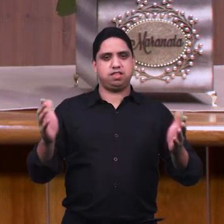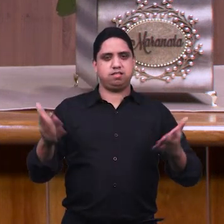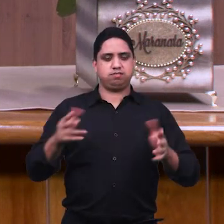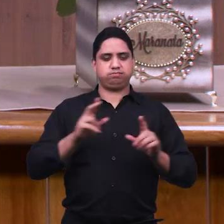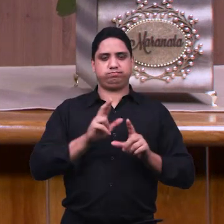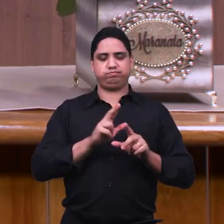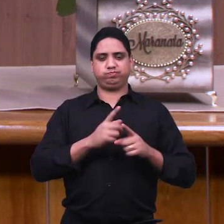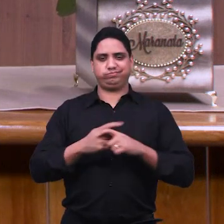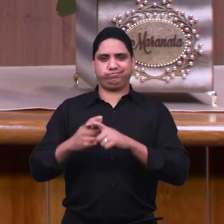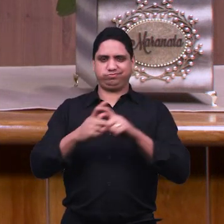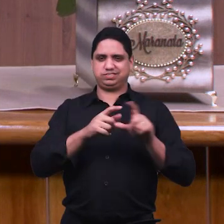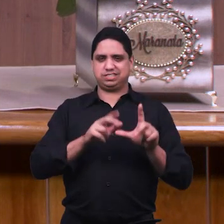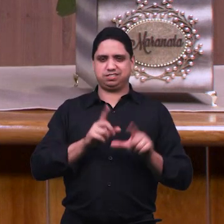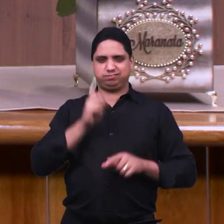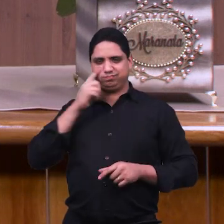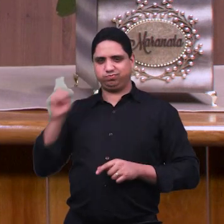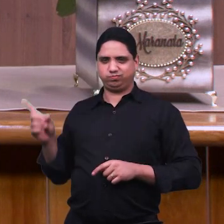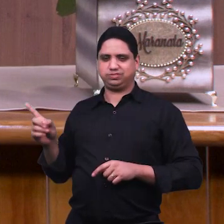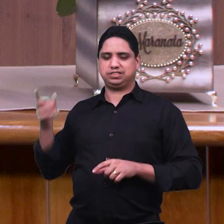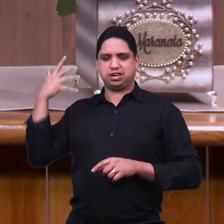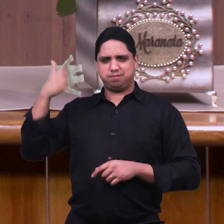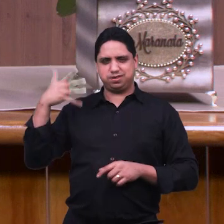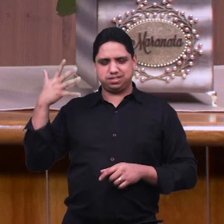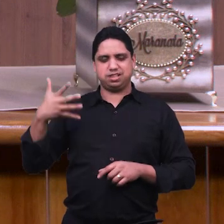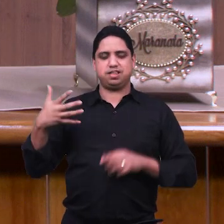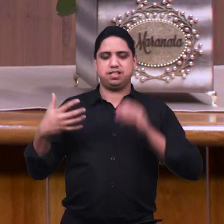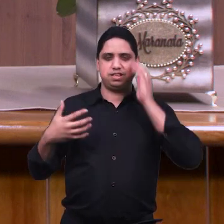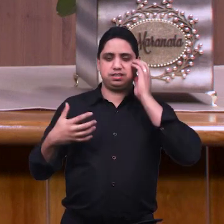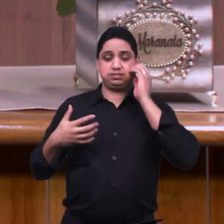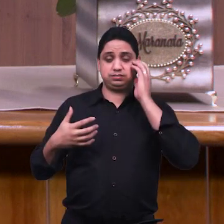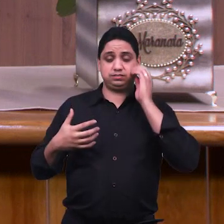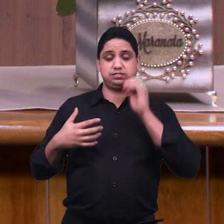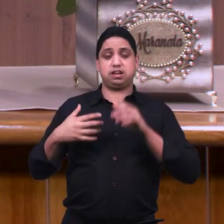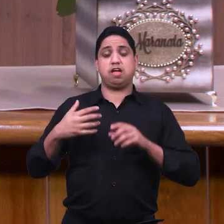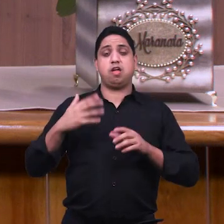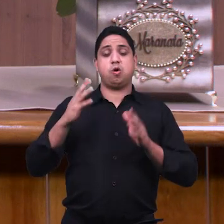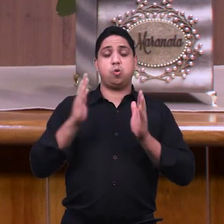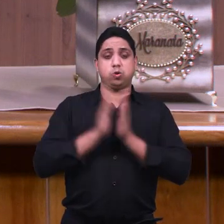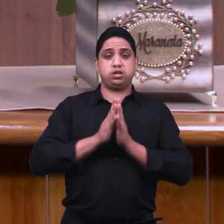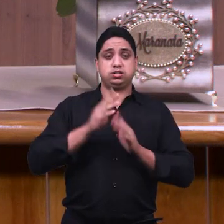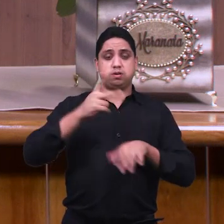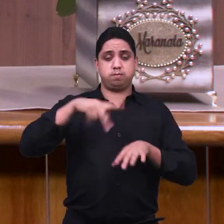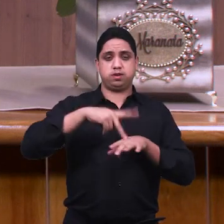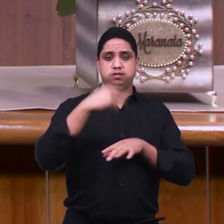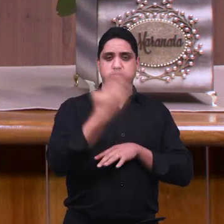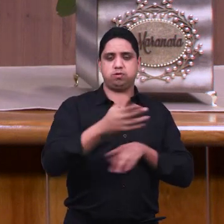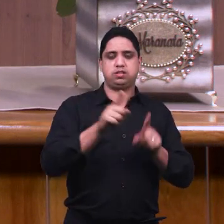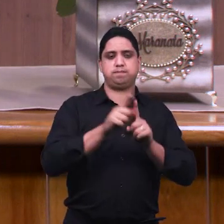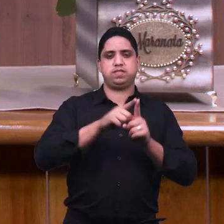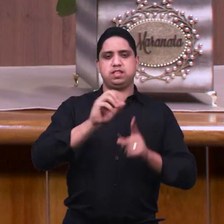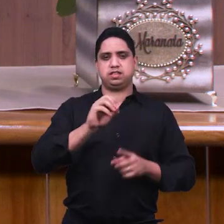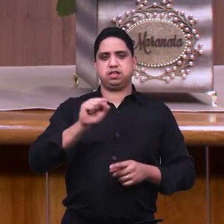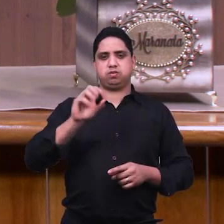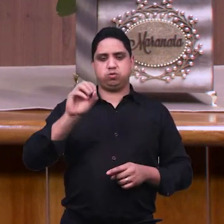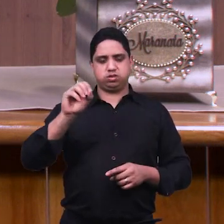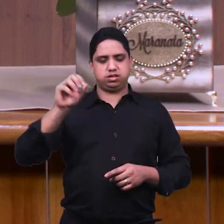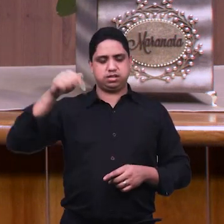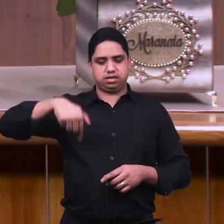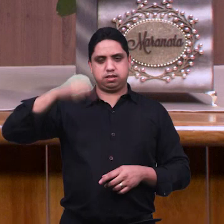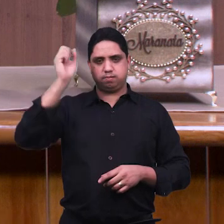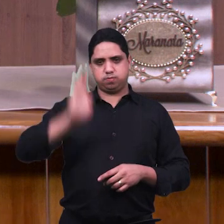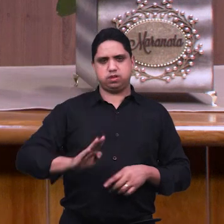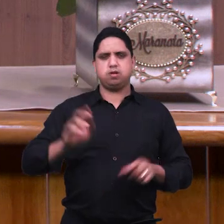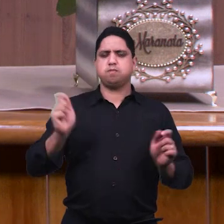Nós estamos no QR Code aí das mensagens, da oração no exterior, ou também o 0800 no Brasil. Você